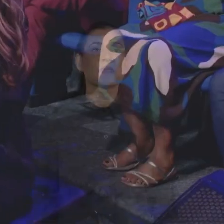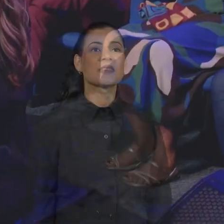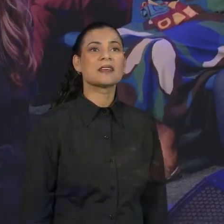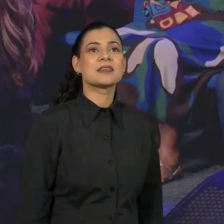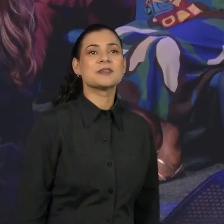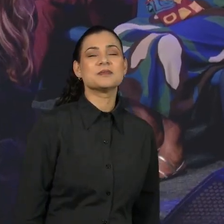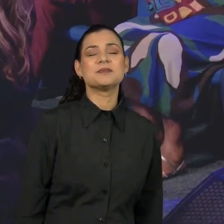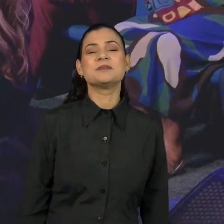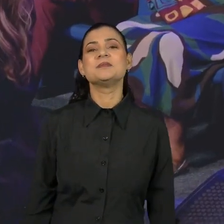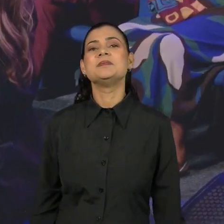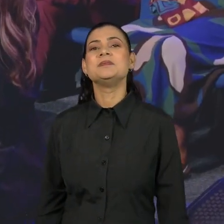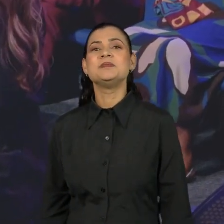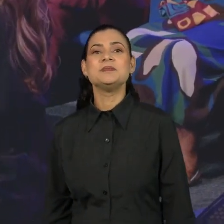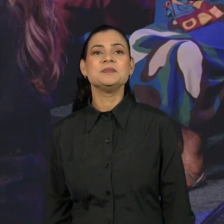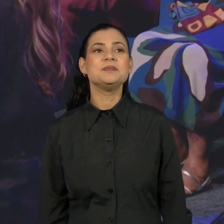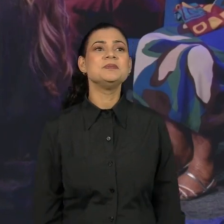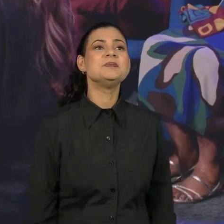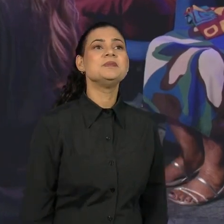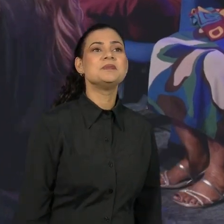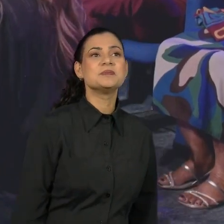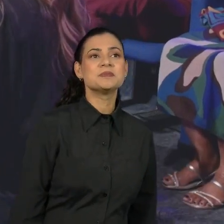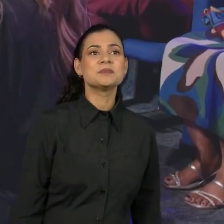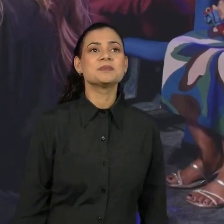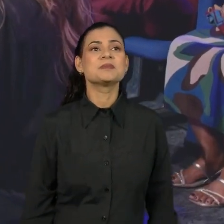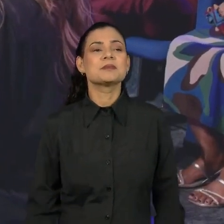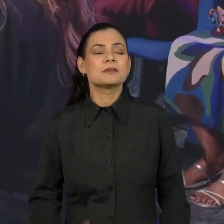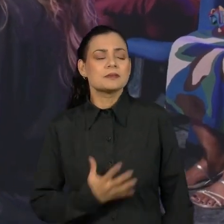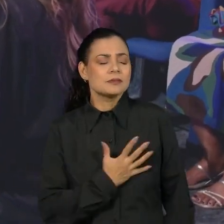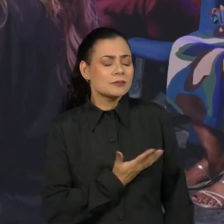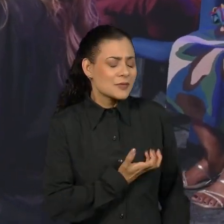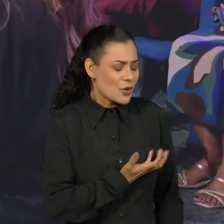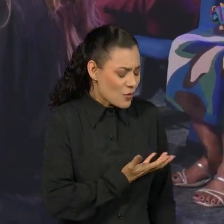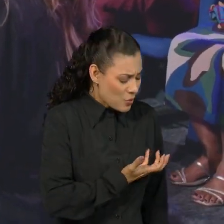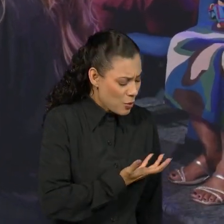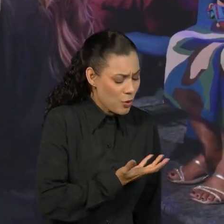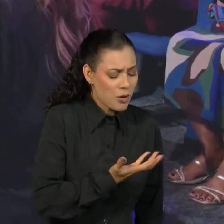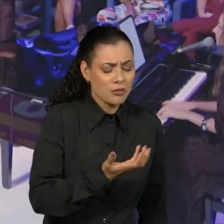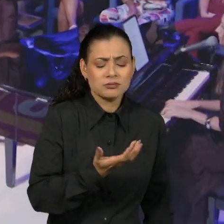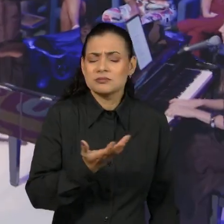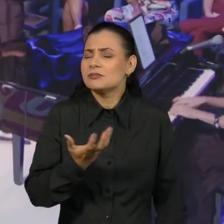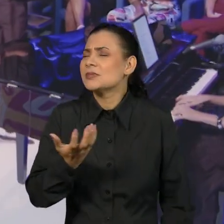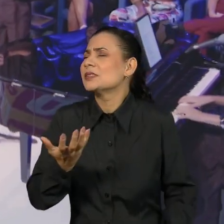Alguma coisa acontece no meu coração,